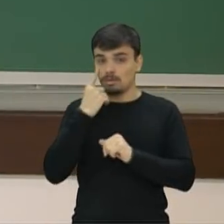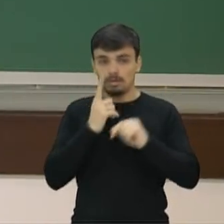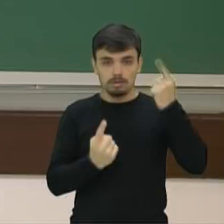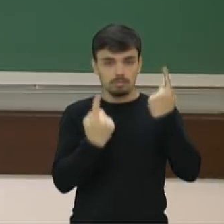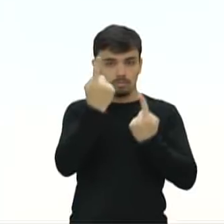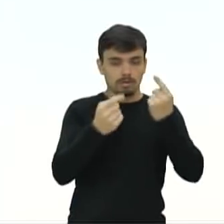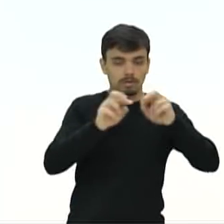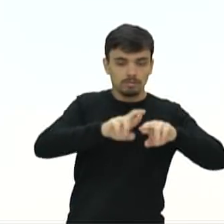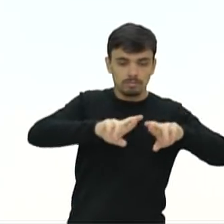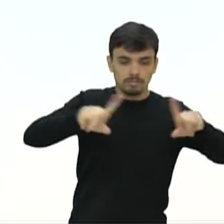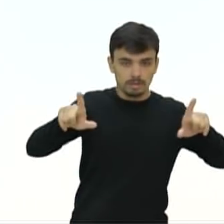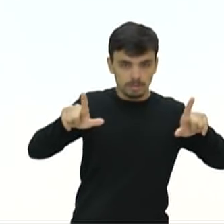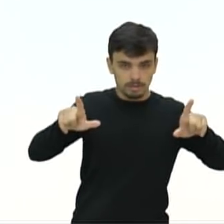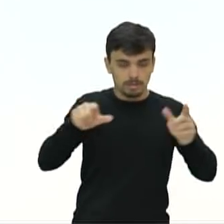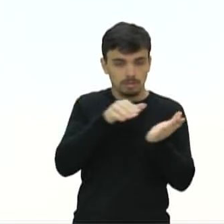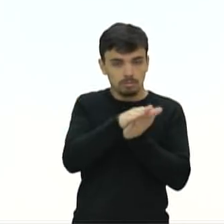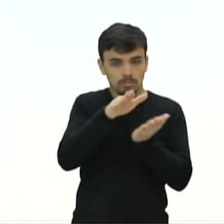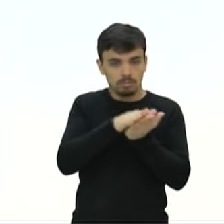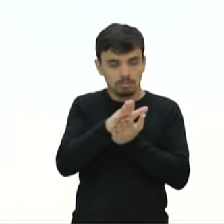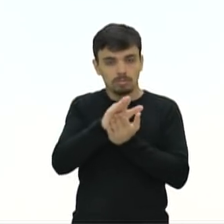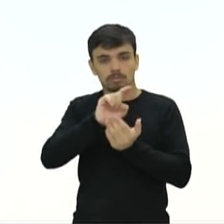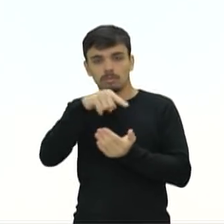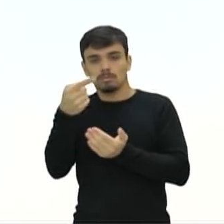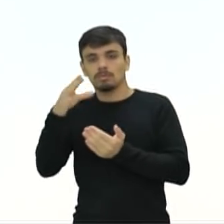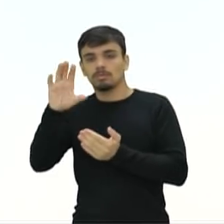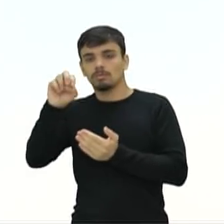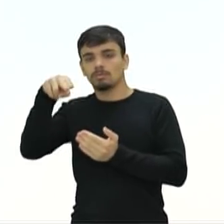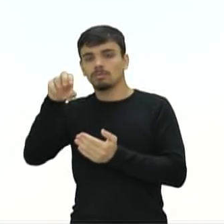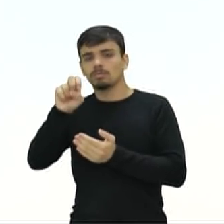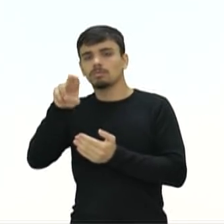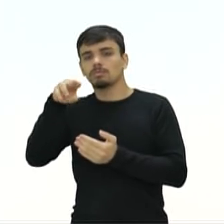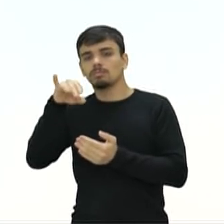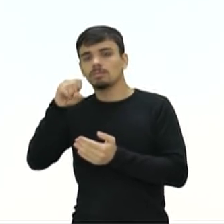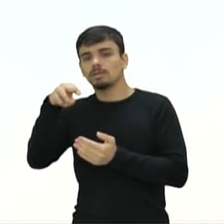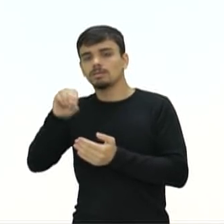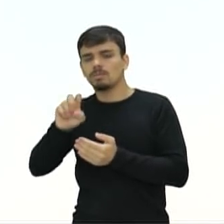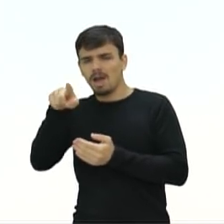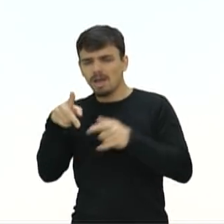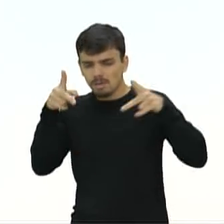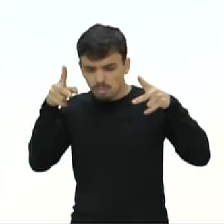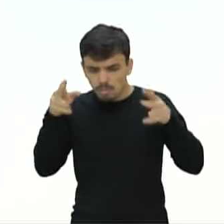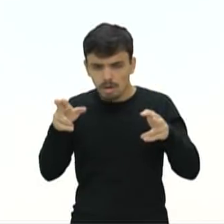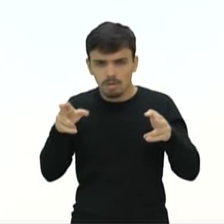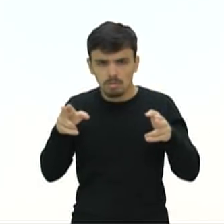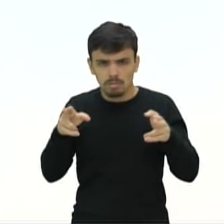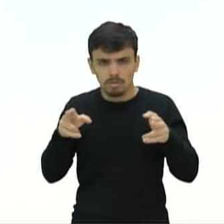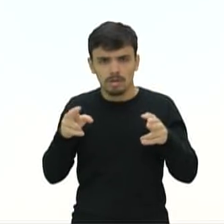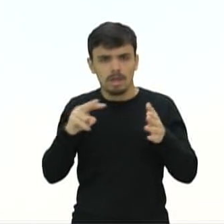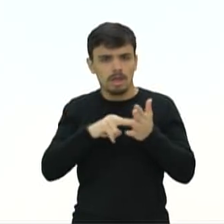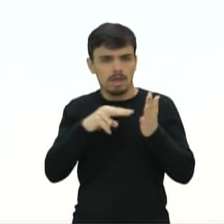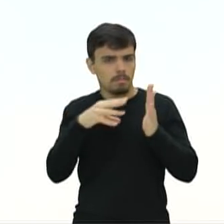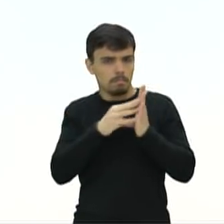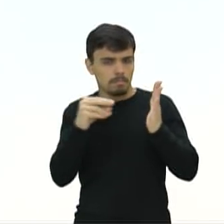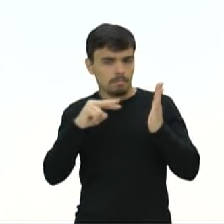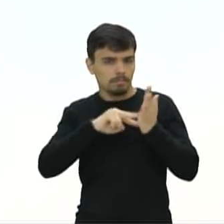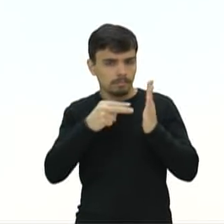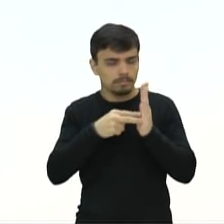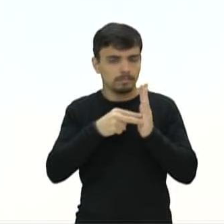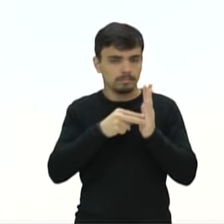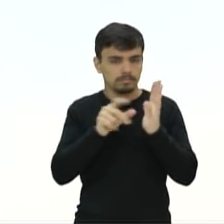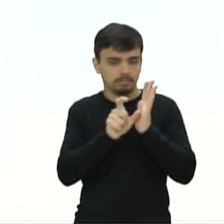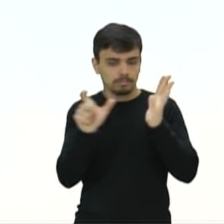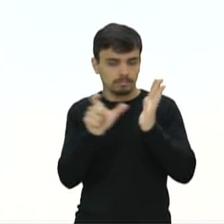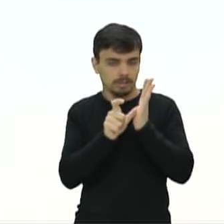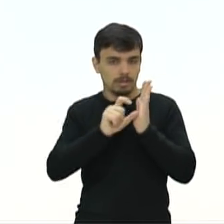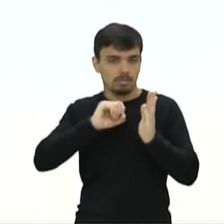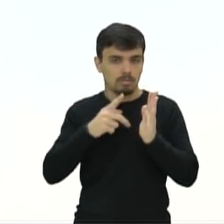diferença entre consumo e consumismo? Será que é a mesma coisa? Será que são palavras sinônimas? Será que são coisas